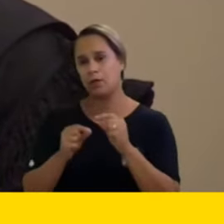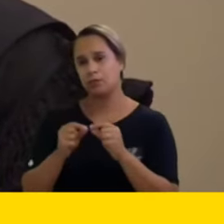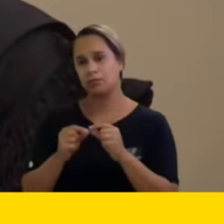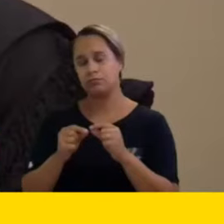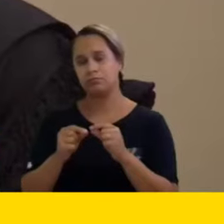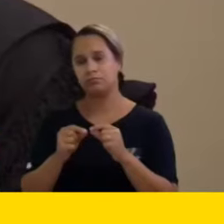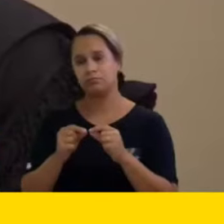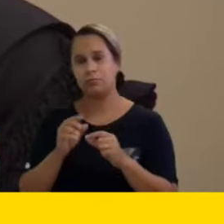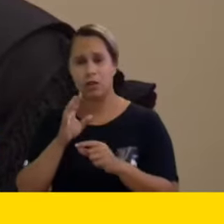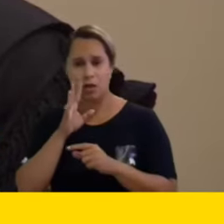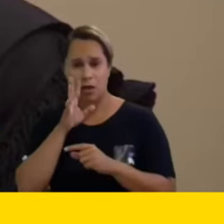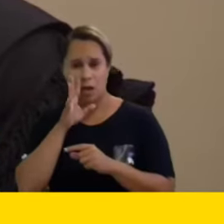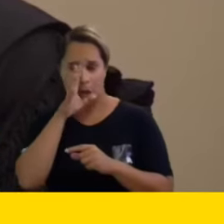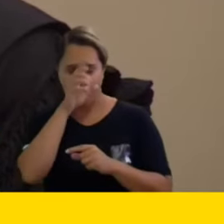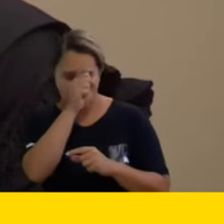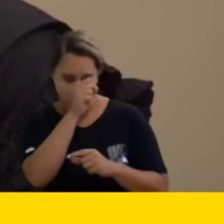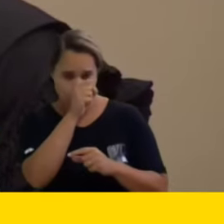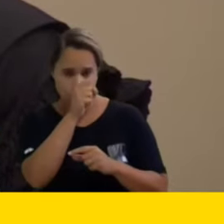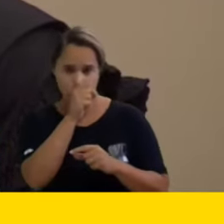leitura do